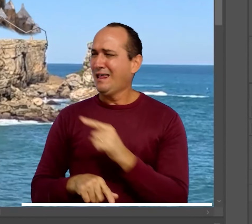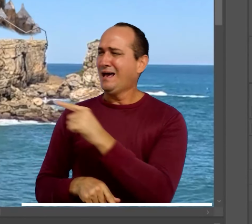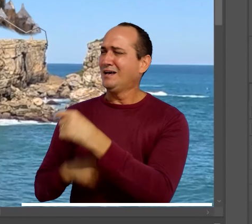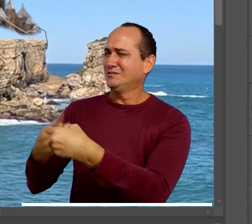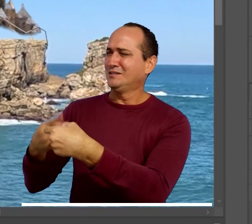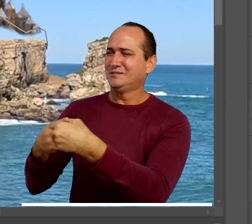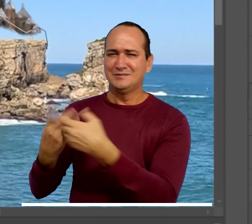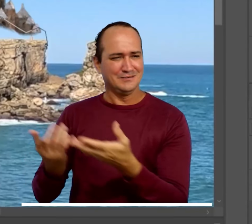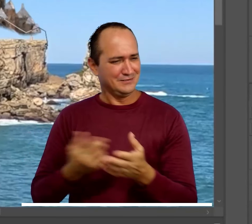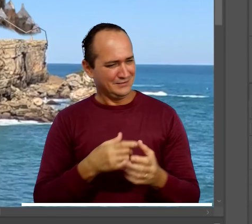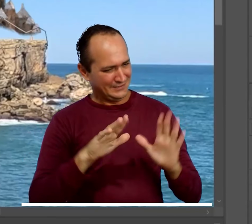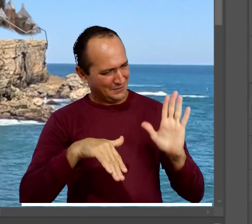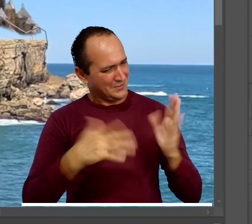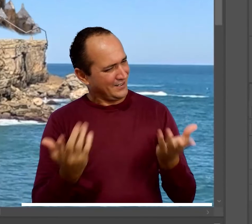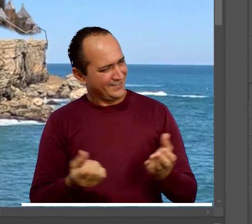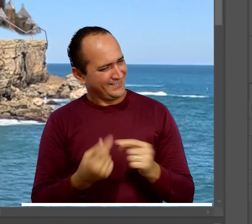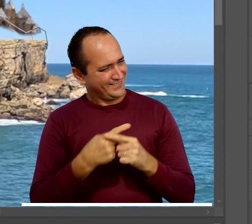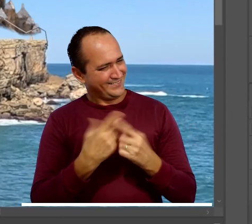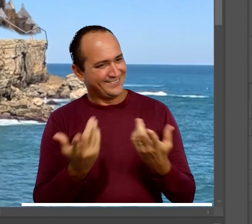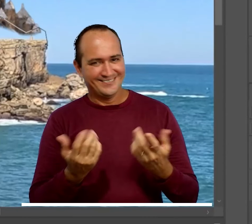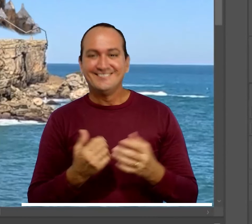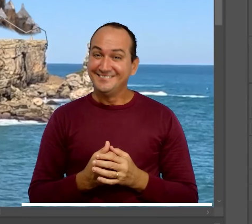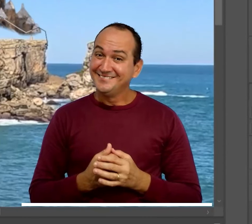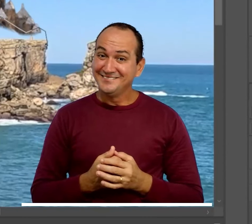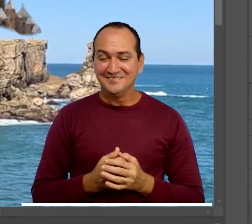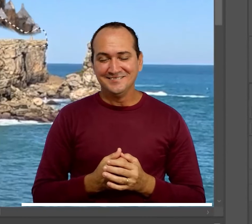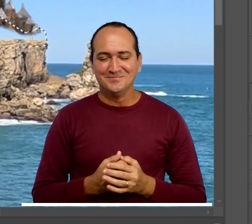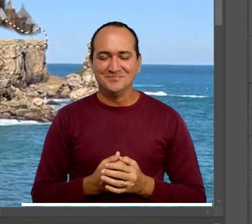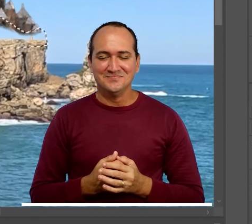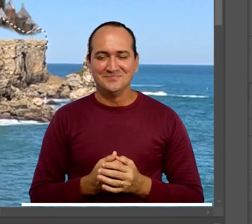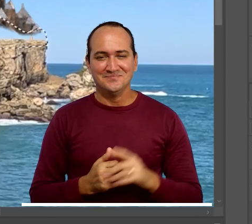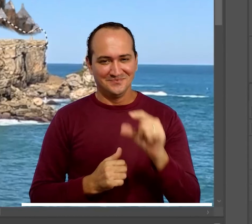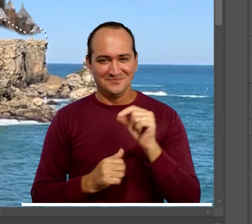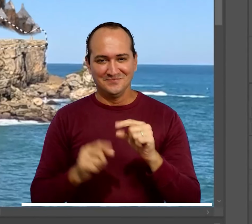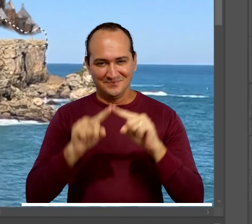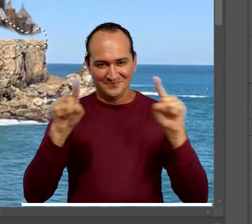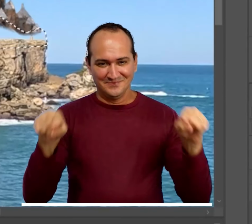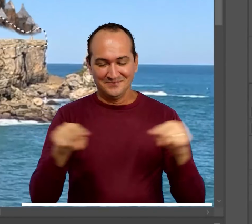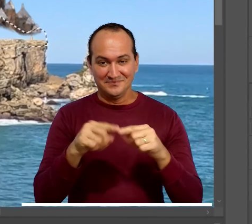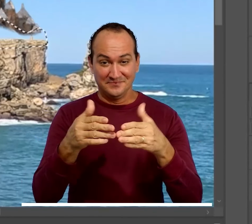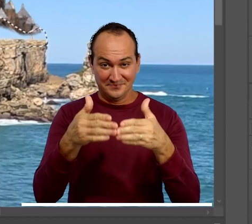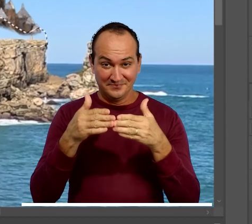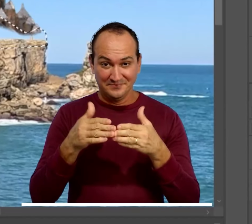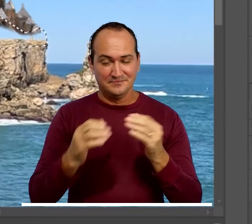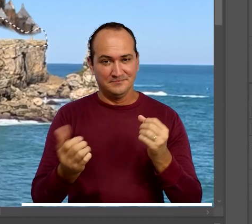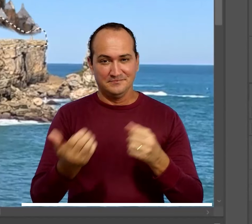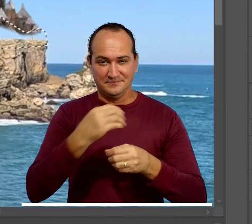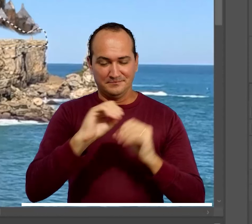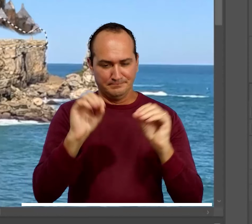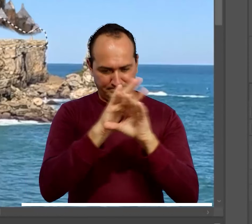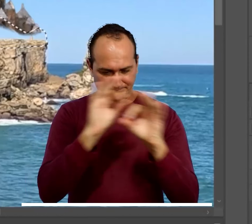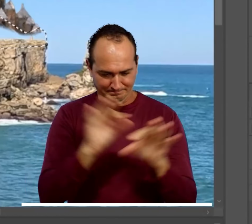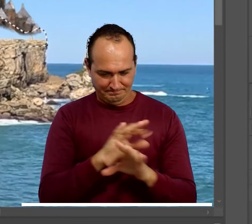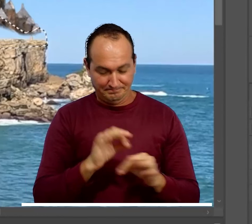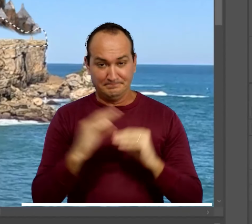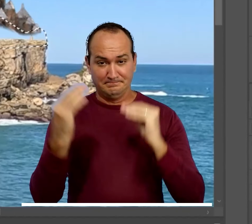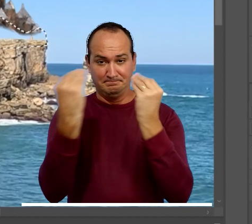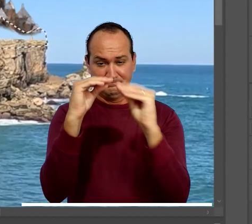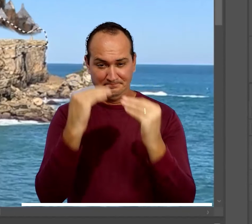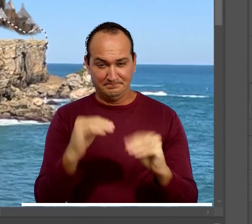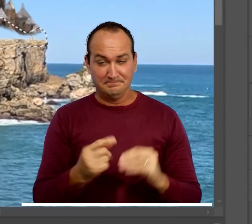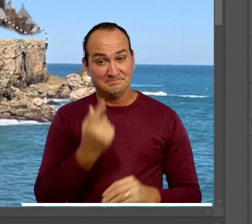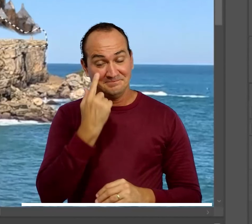interior do estado. Então, vamos lá. Como eu disse, eu estou selecionando essa região aqui, ó, e aí eu vou pedir para ele completar, que ele preencher aqui, né? Então, vou